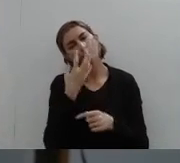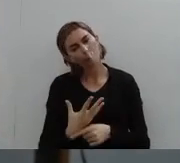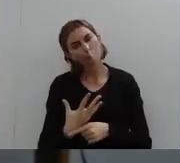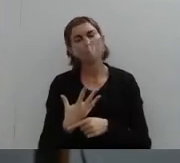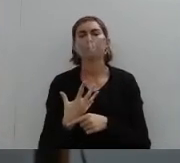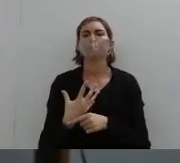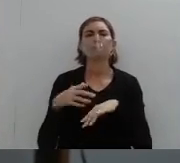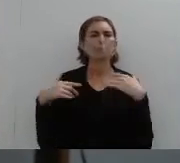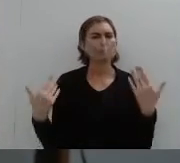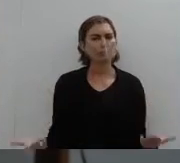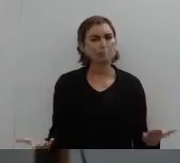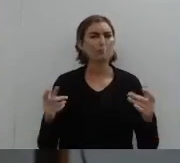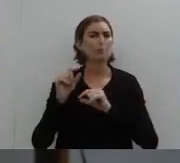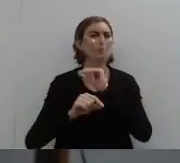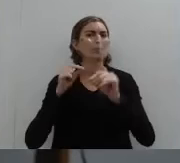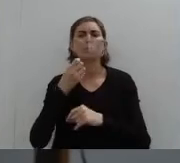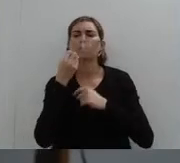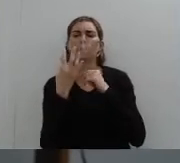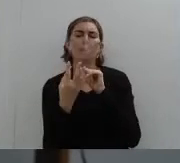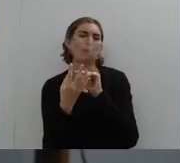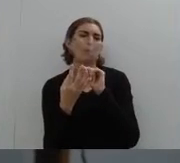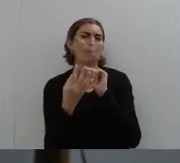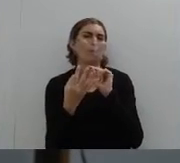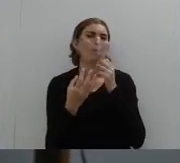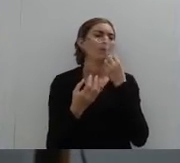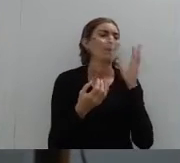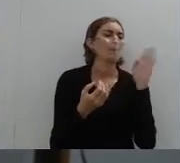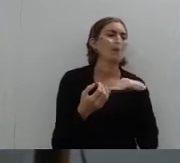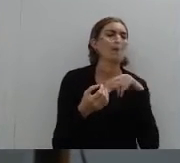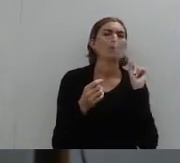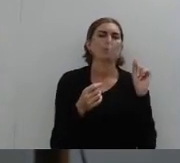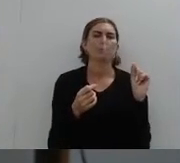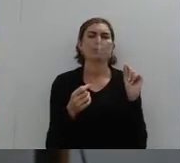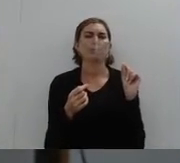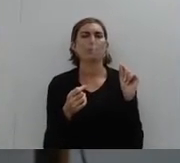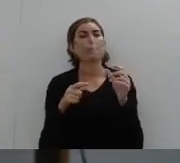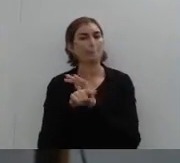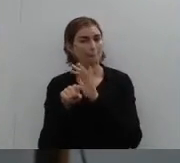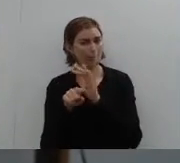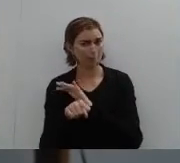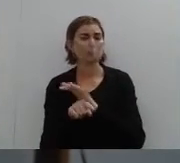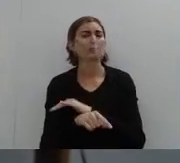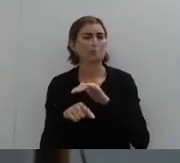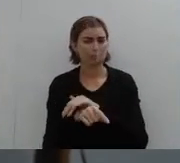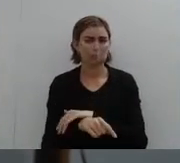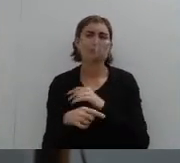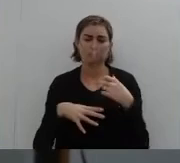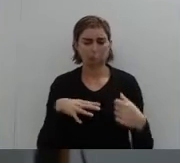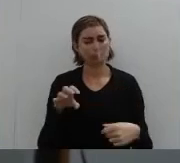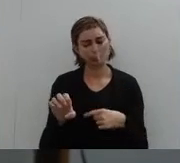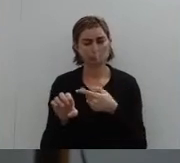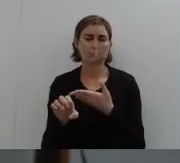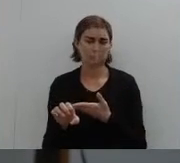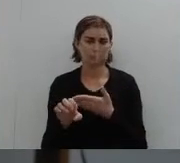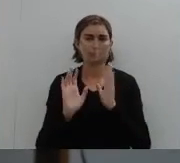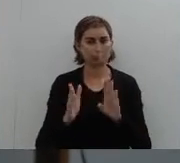bom? Aliás, o que é o bom? O que é o mal? Essas são perguntas tipicamente éticas.